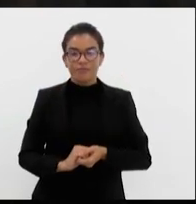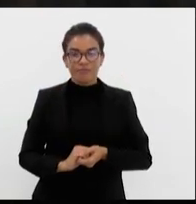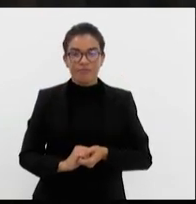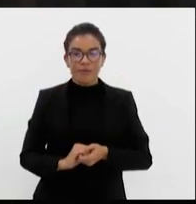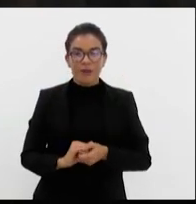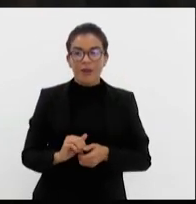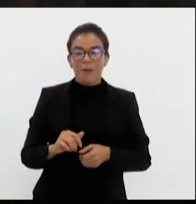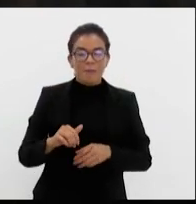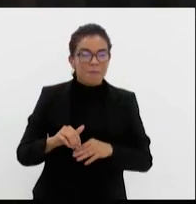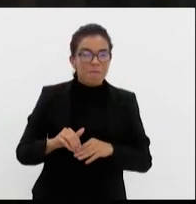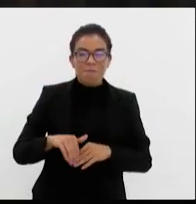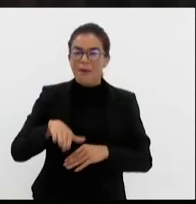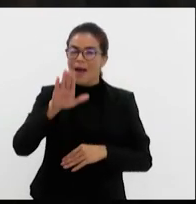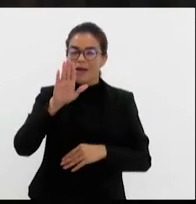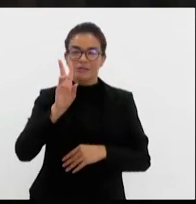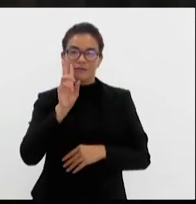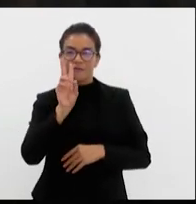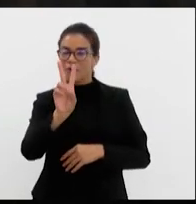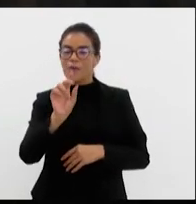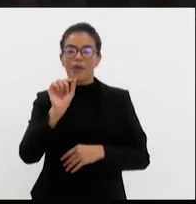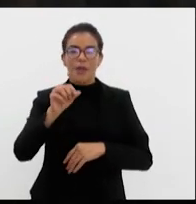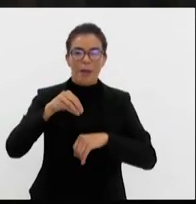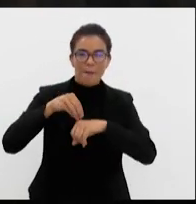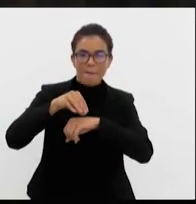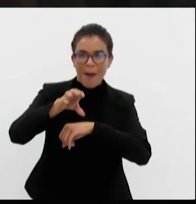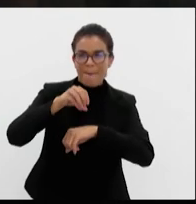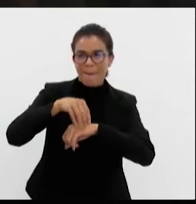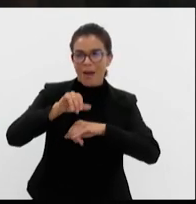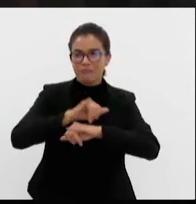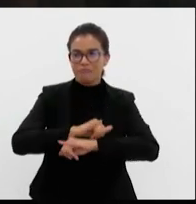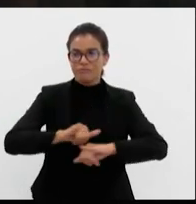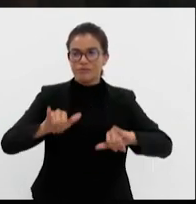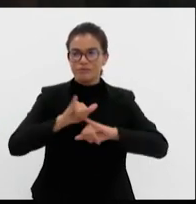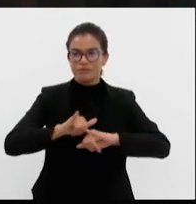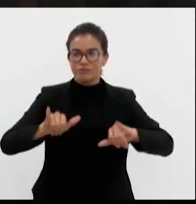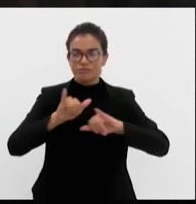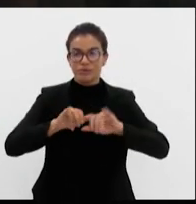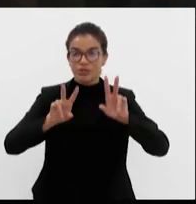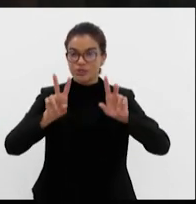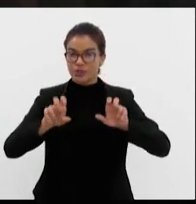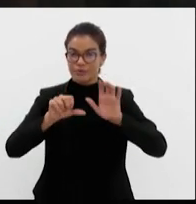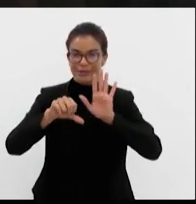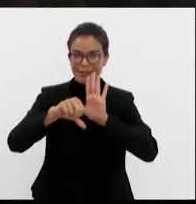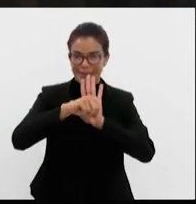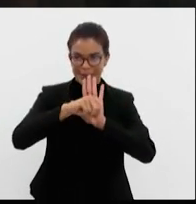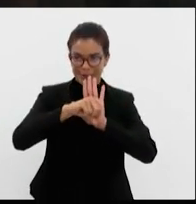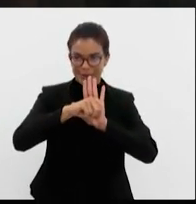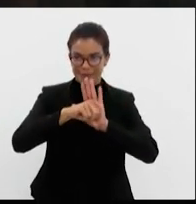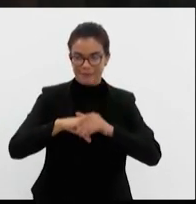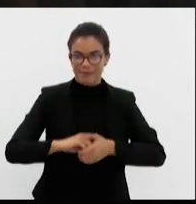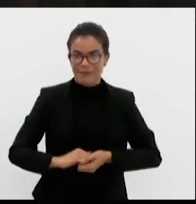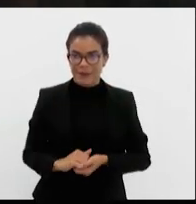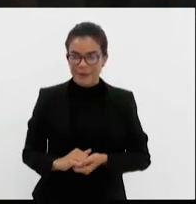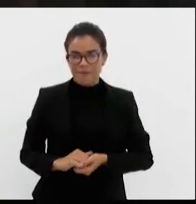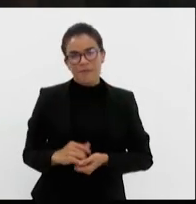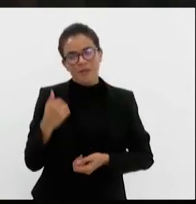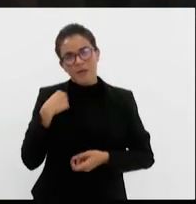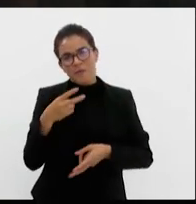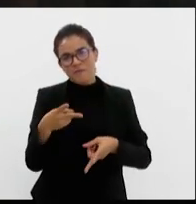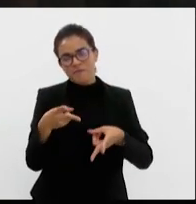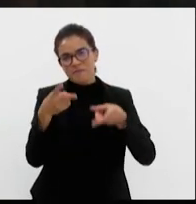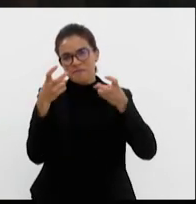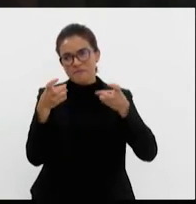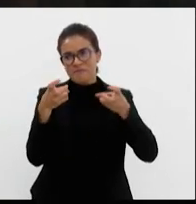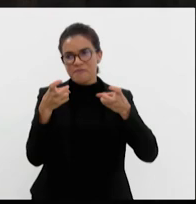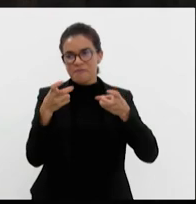mais fazem é divulgar ações da criminalidade. E eu verifiquei que